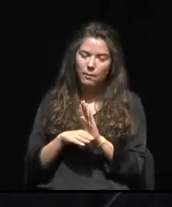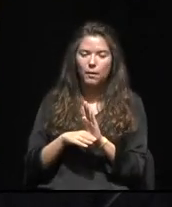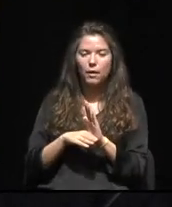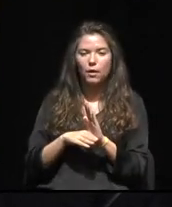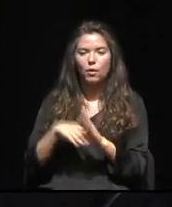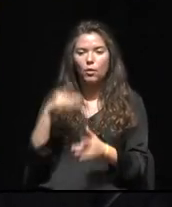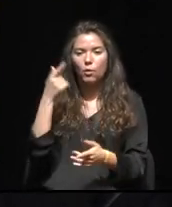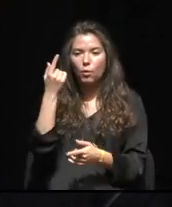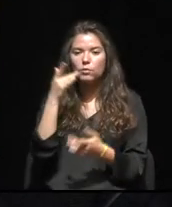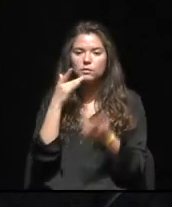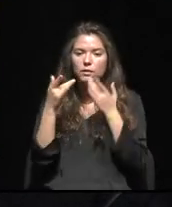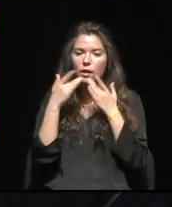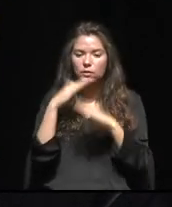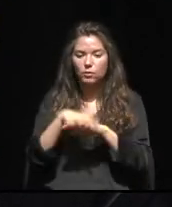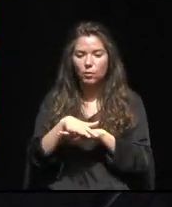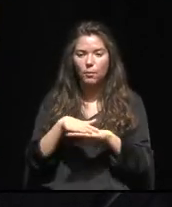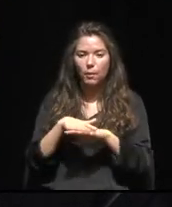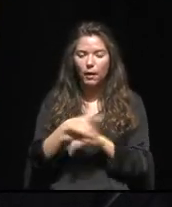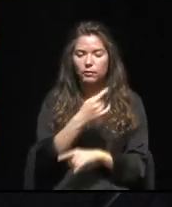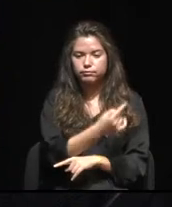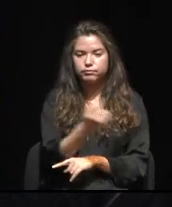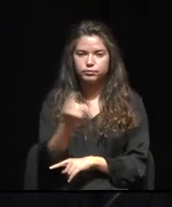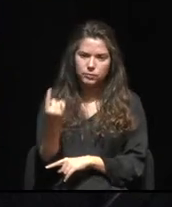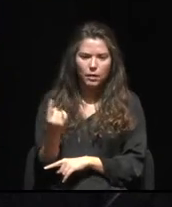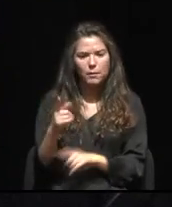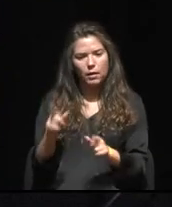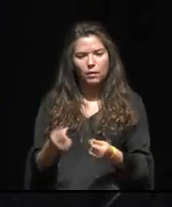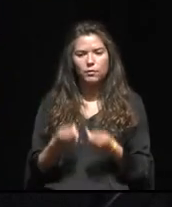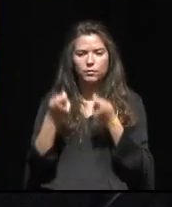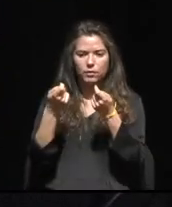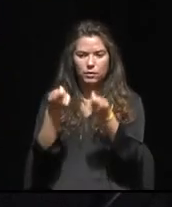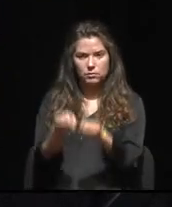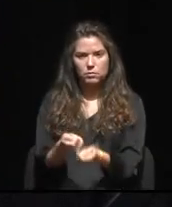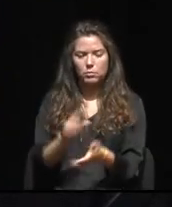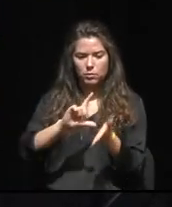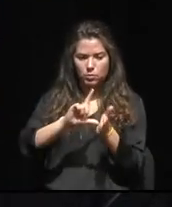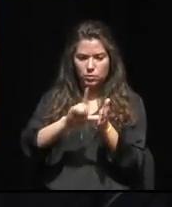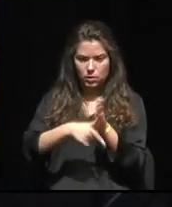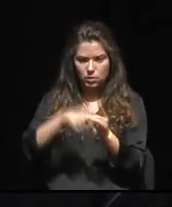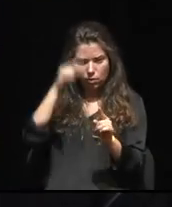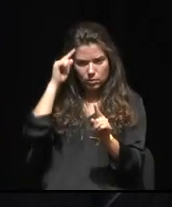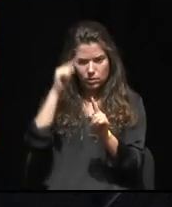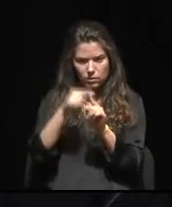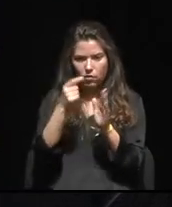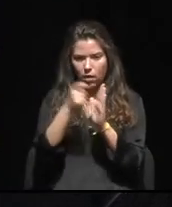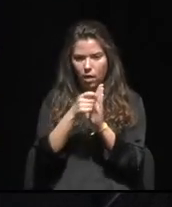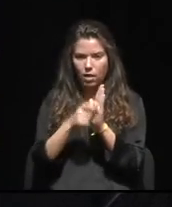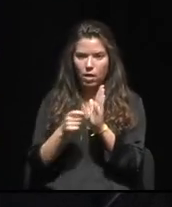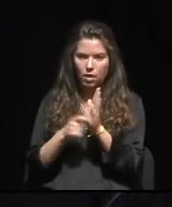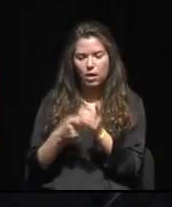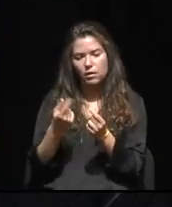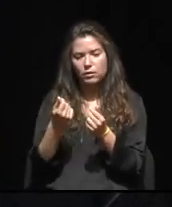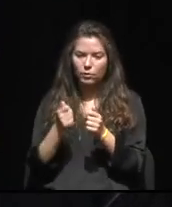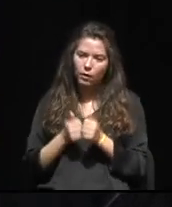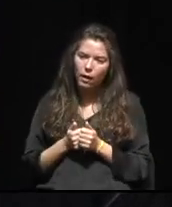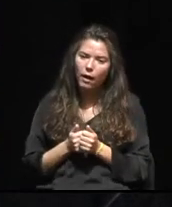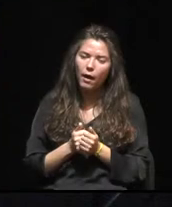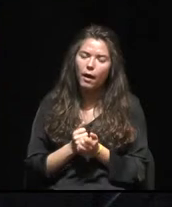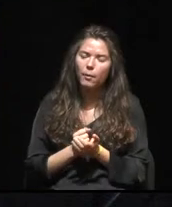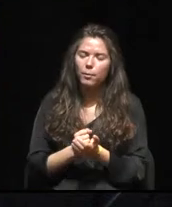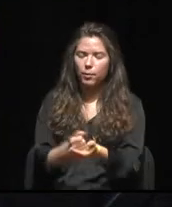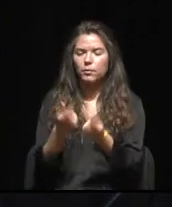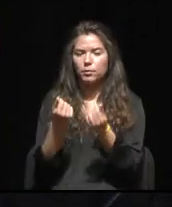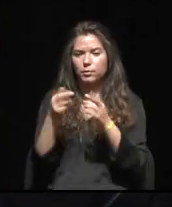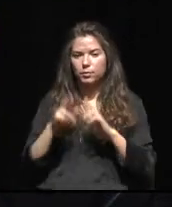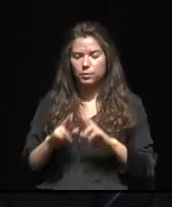para atribuição de financiamento e projetos que cumpram os objetivos deste programa através de uma linha de apoio e financeiro as estruturas da